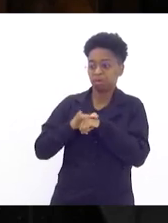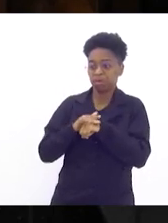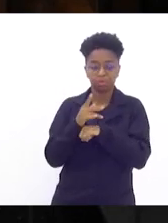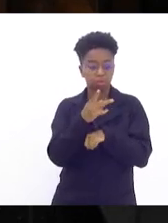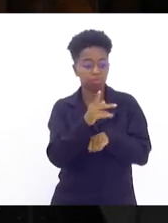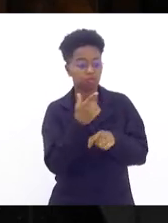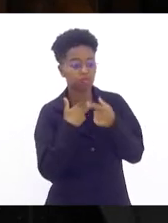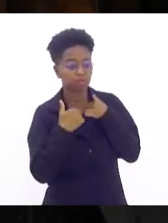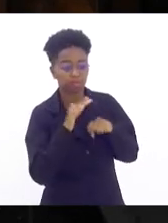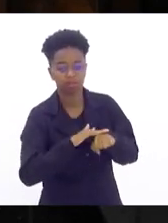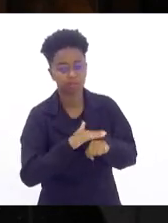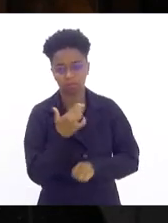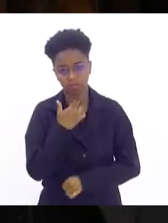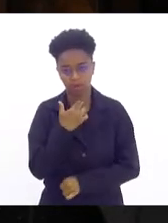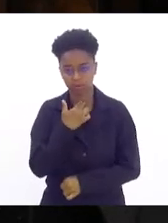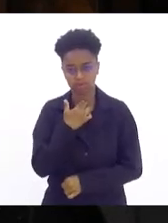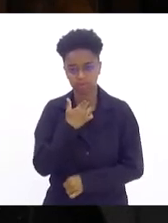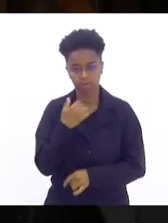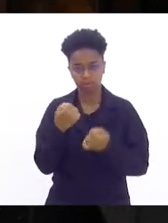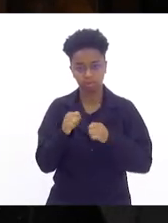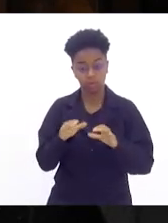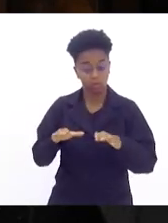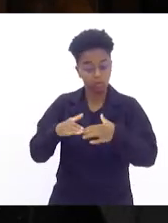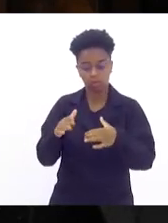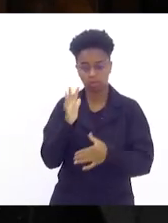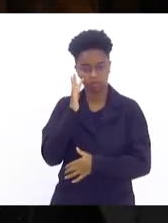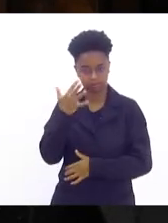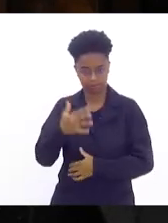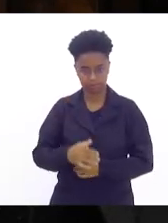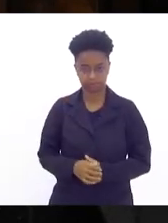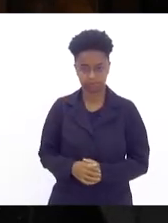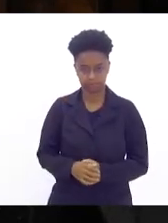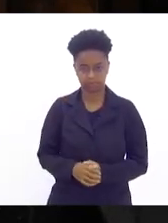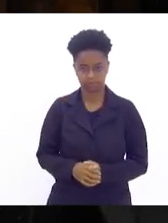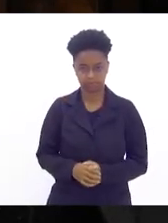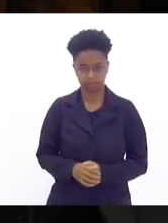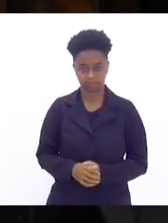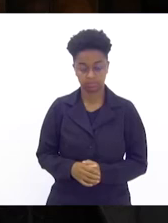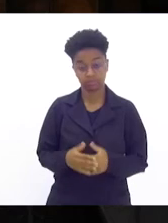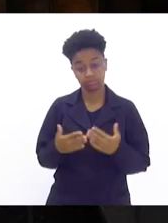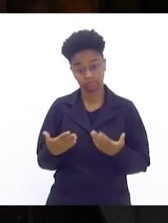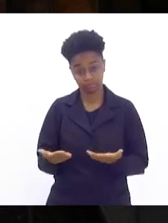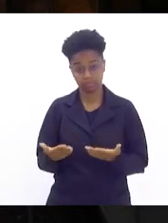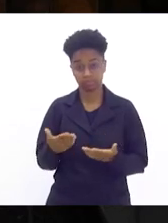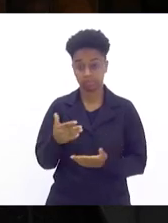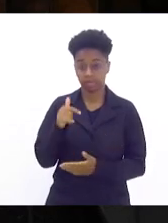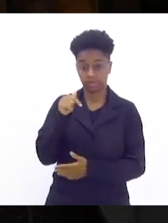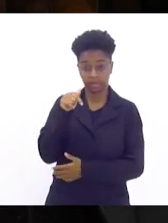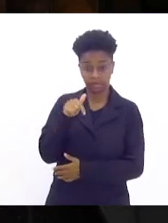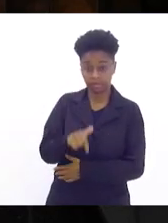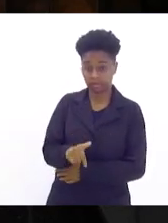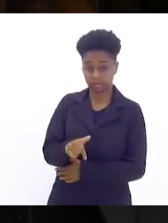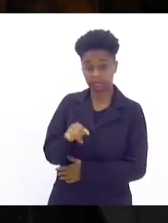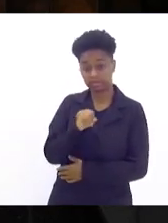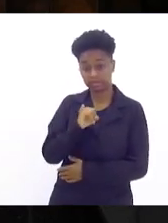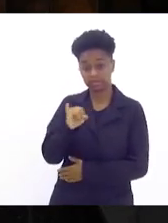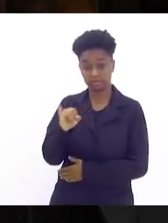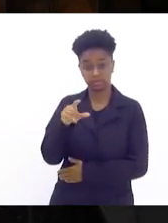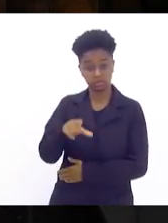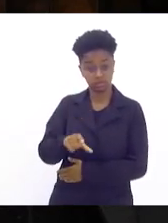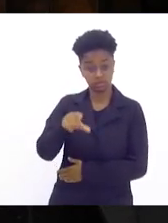seu tem que ser no colegiado quando esta casa elege